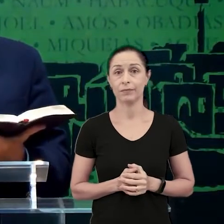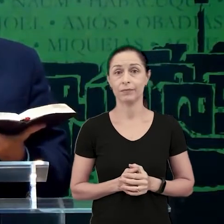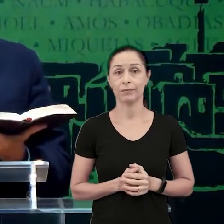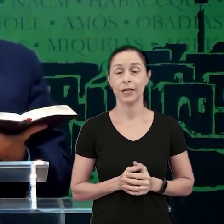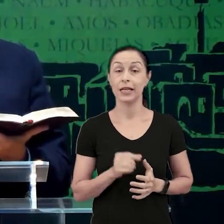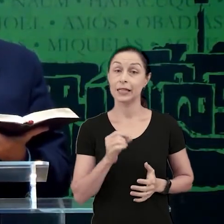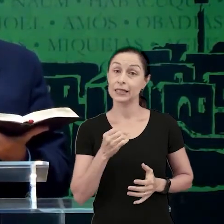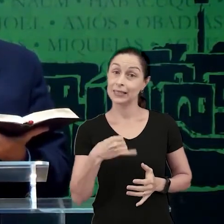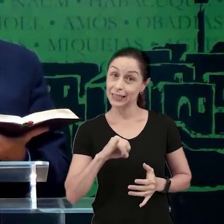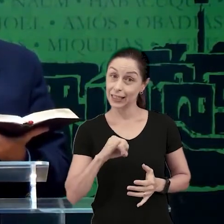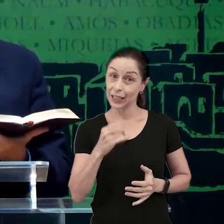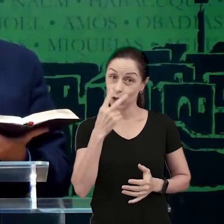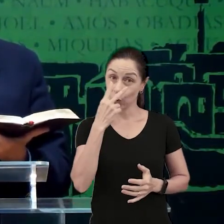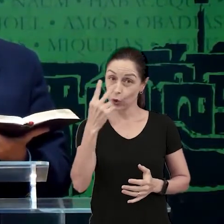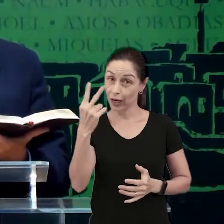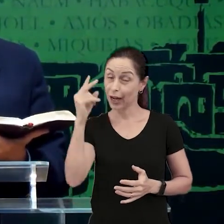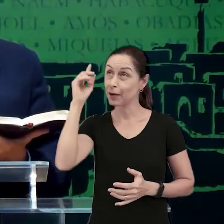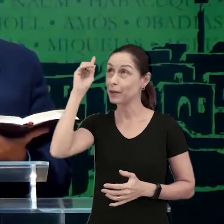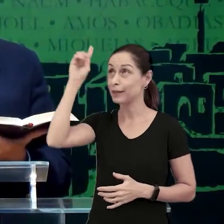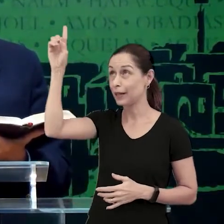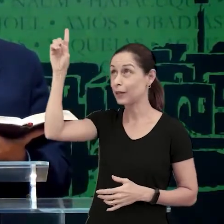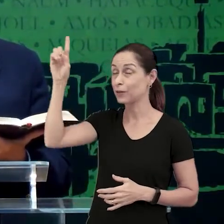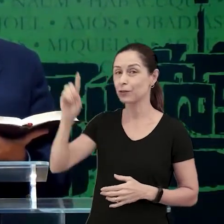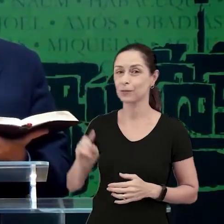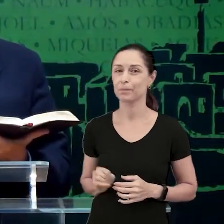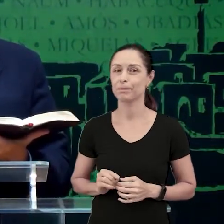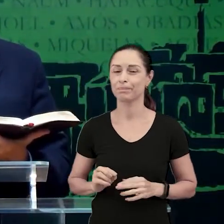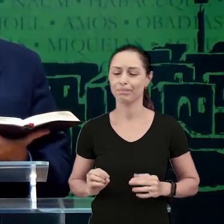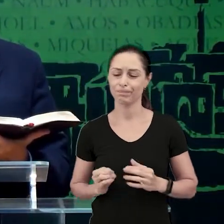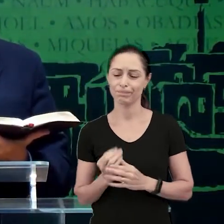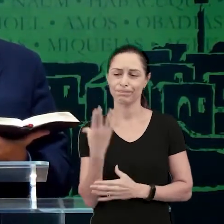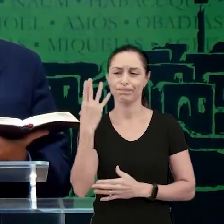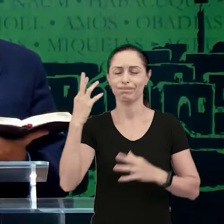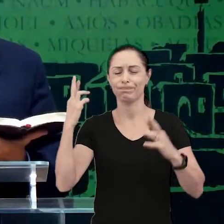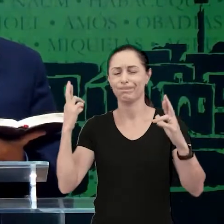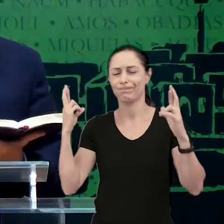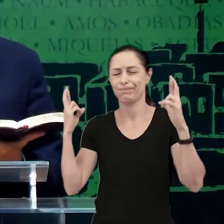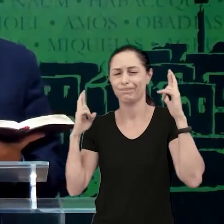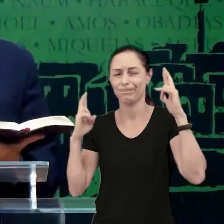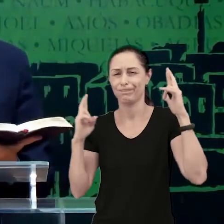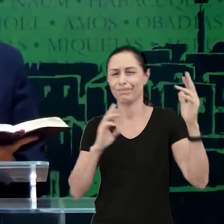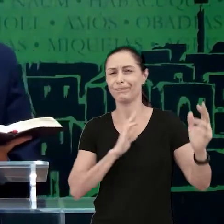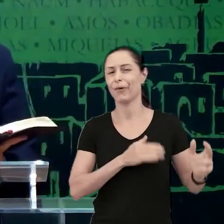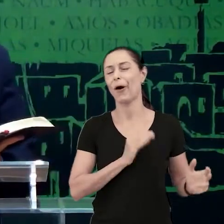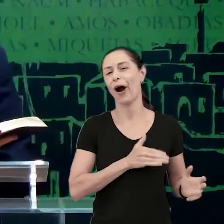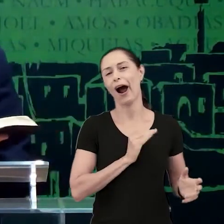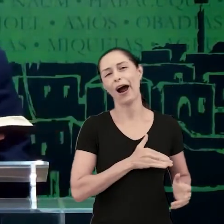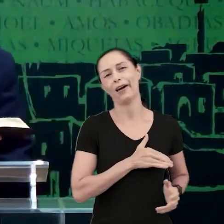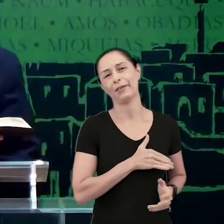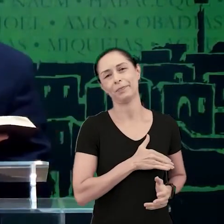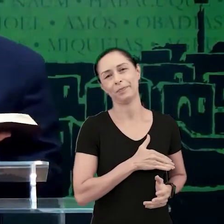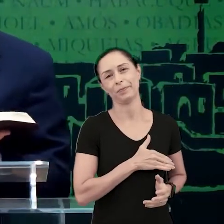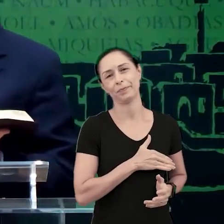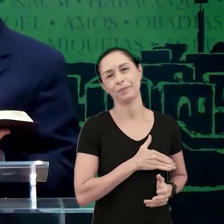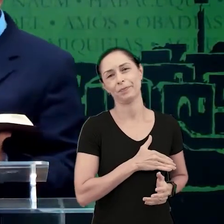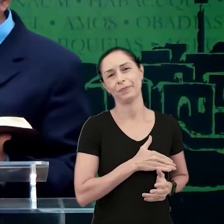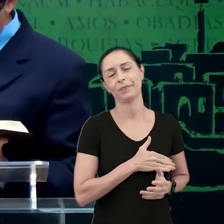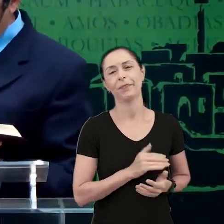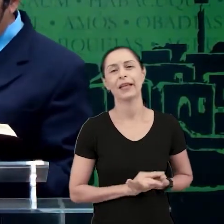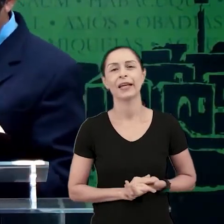Mas se você olhar para Deus, brota a esperança no seu coração. Diz a Bíblia que Geazi